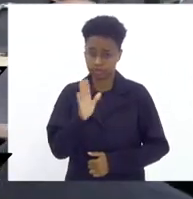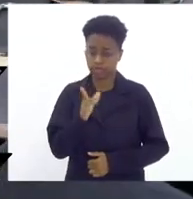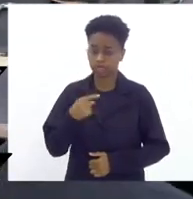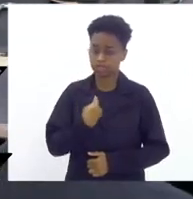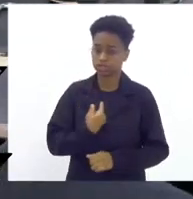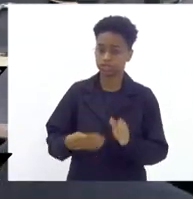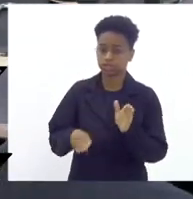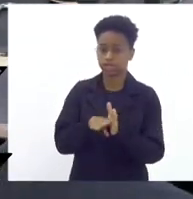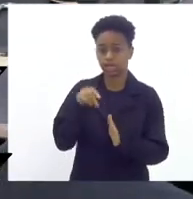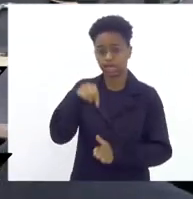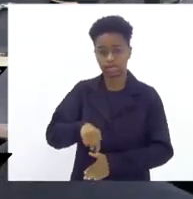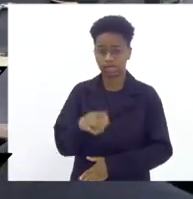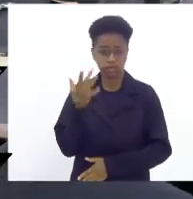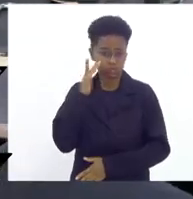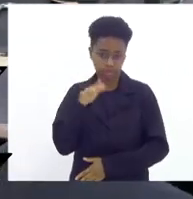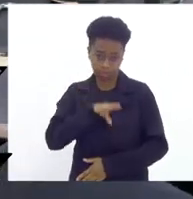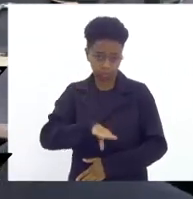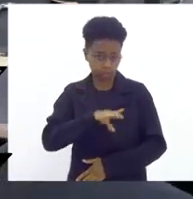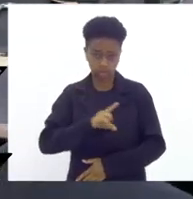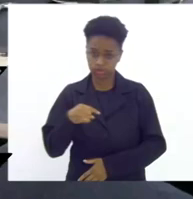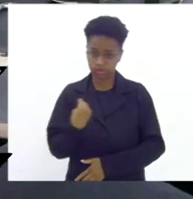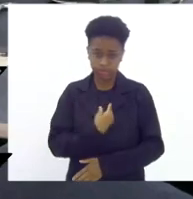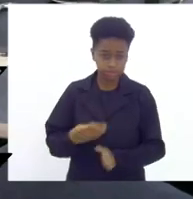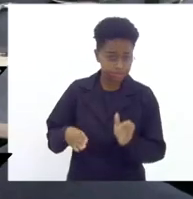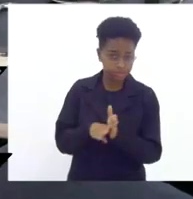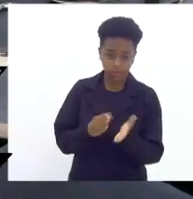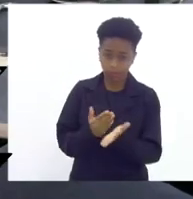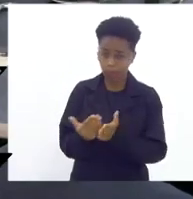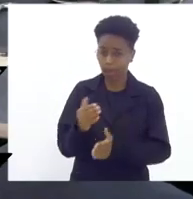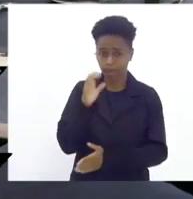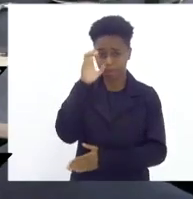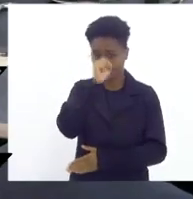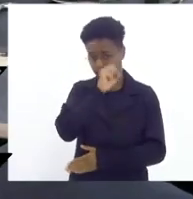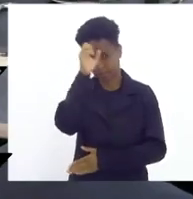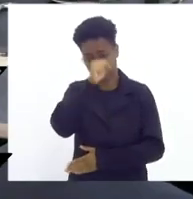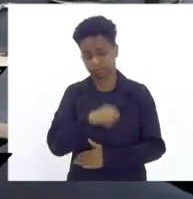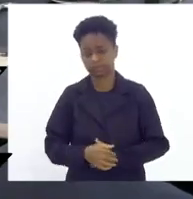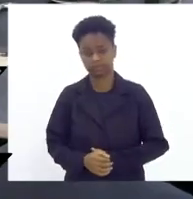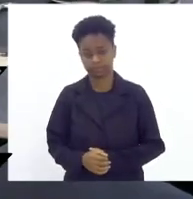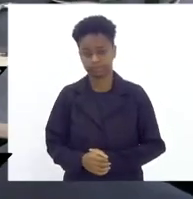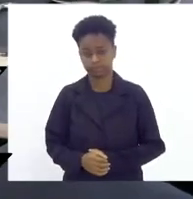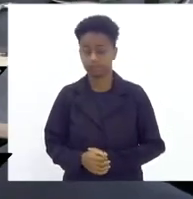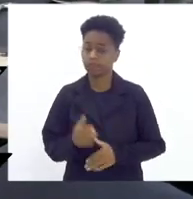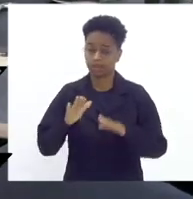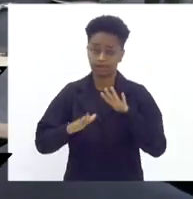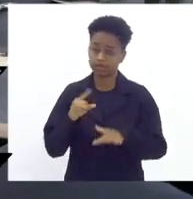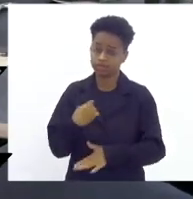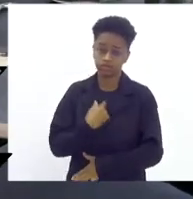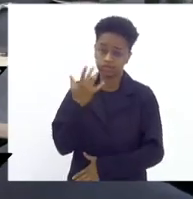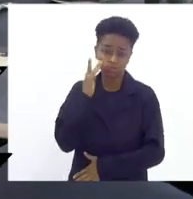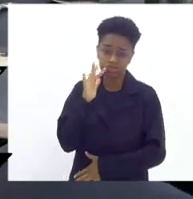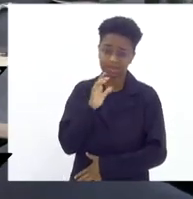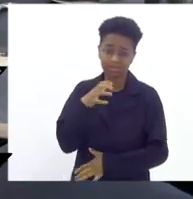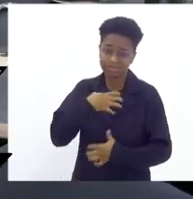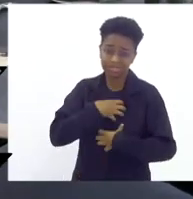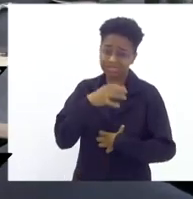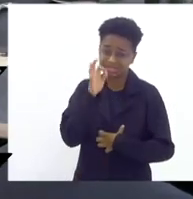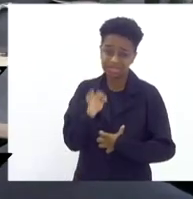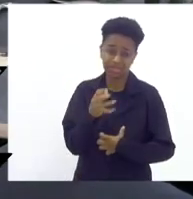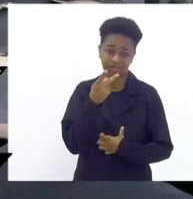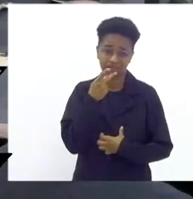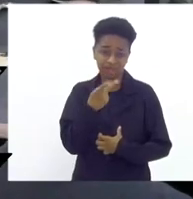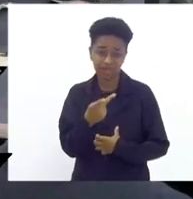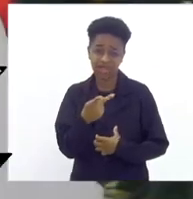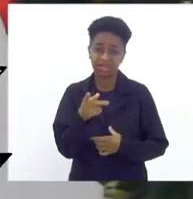chegar aqui mal fala português a gente aprende e às vezes a gente não sabe direto que a gente tem e